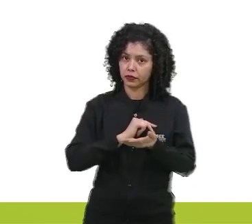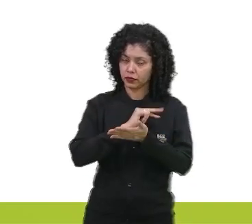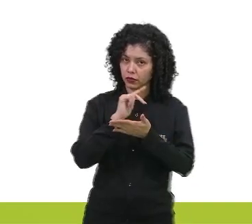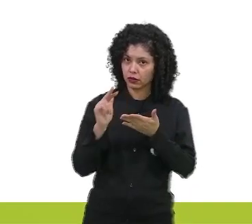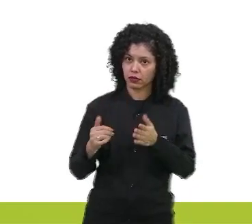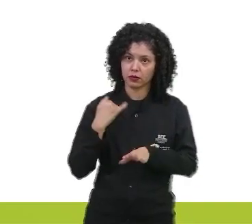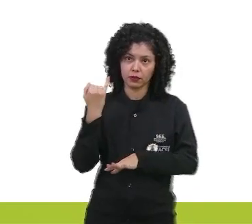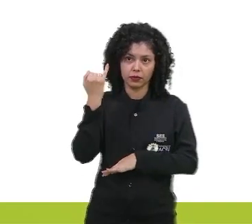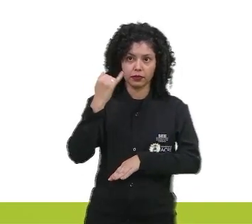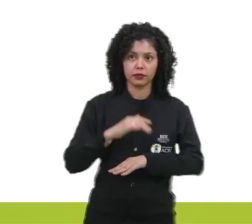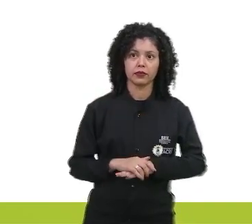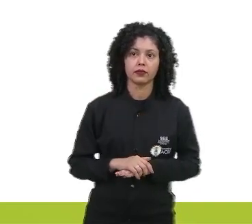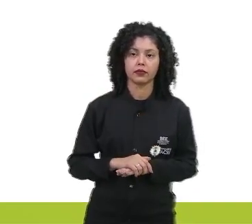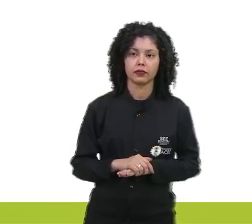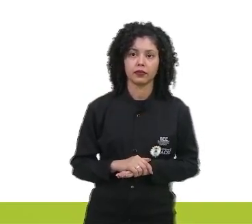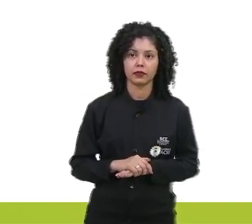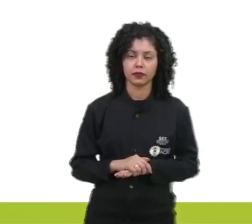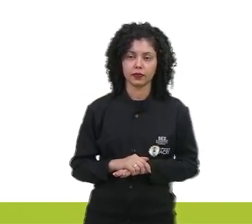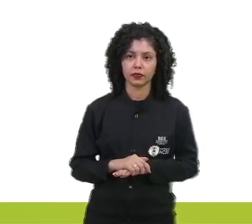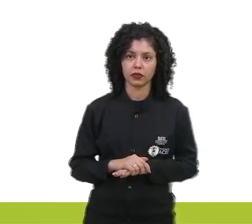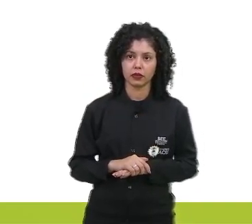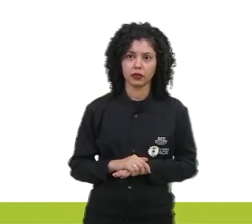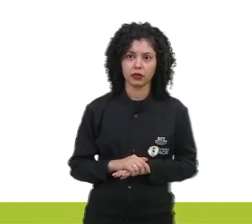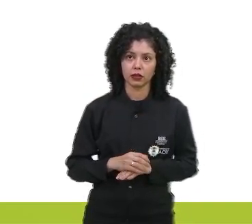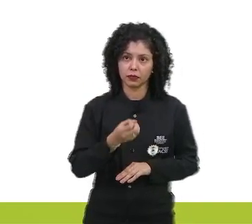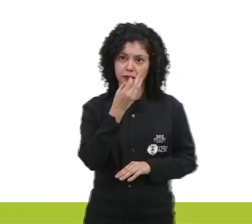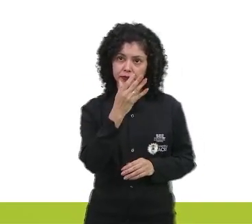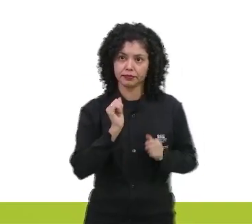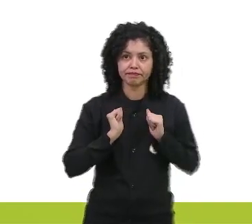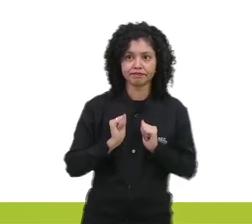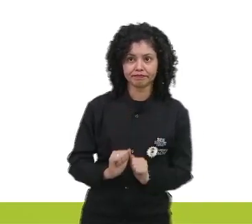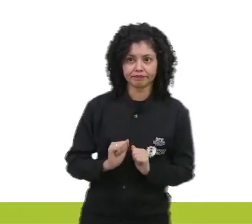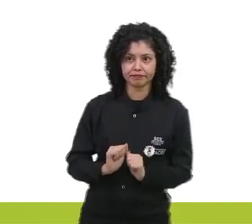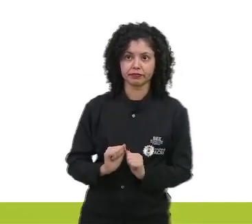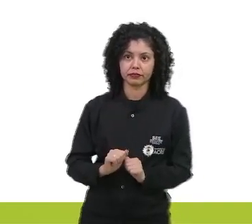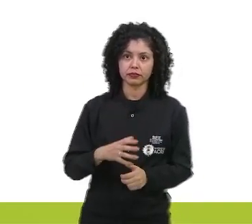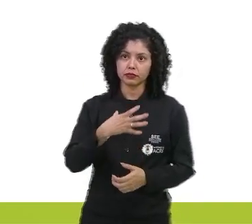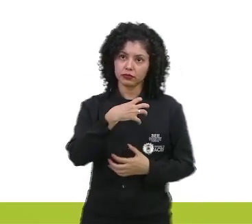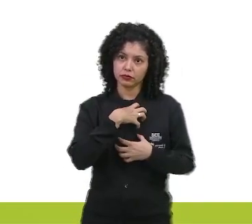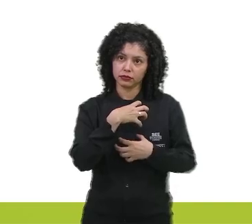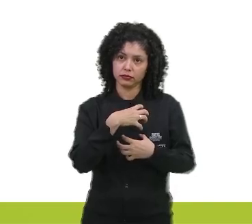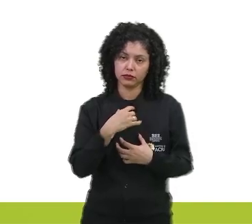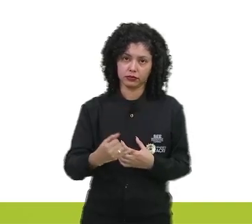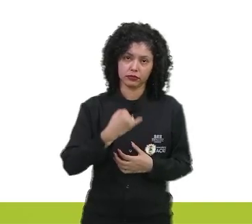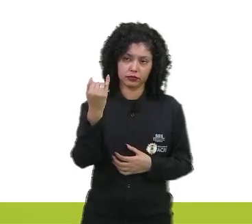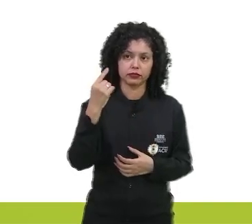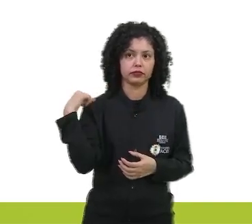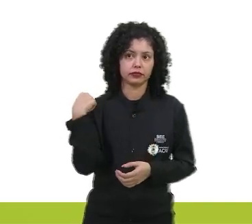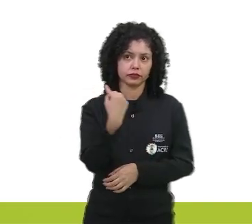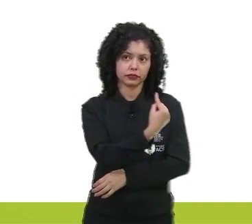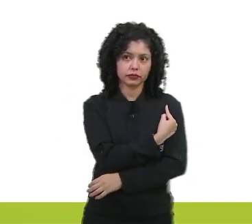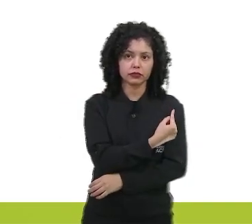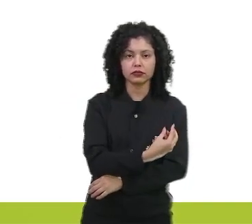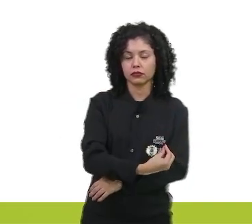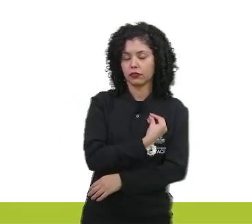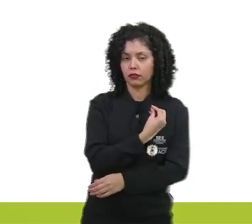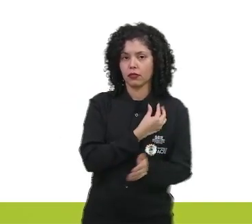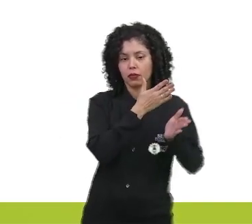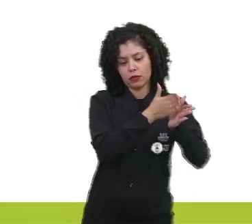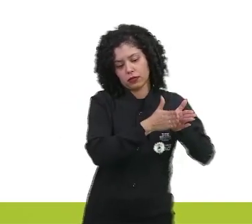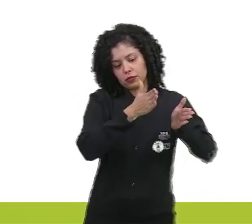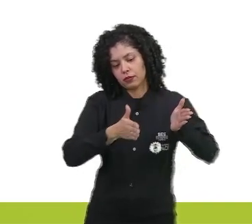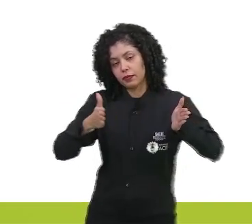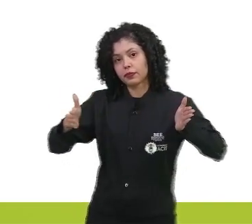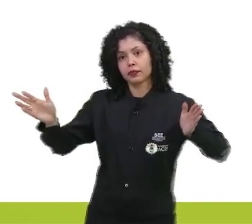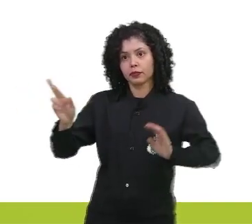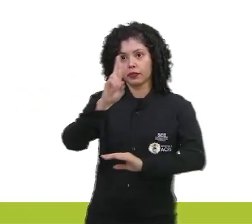várias funções. Vamos observar aqui. A fotografia nos permite eternizar momentos importantes de nossas